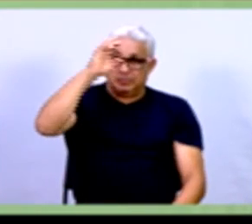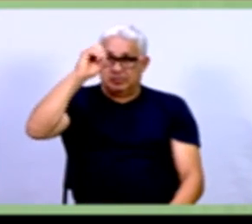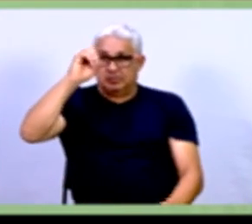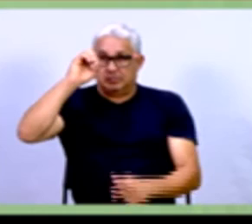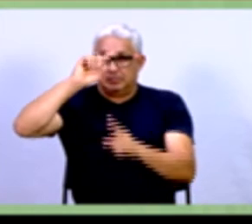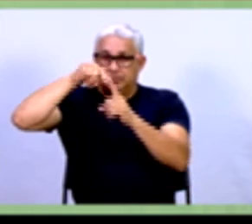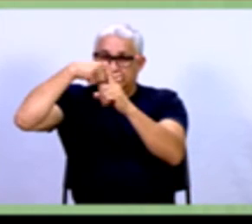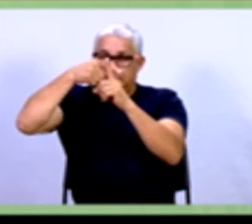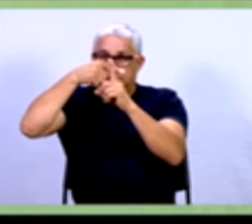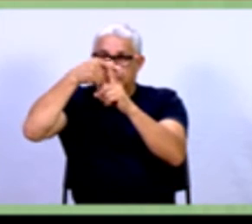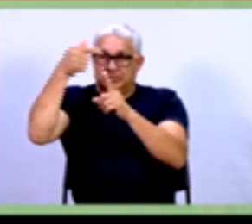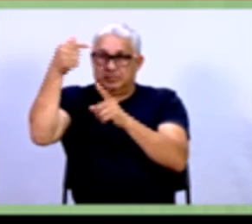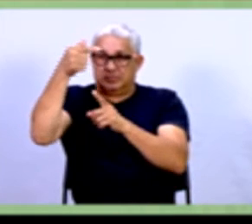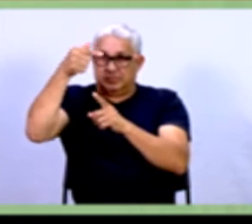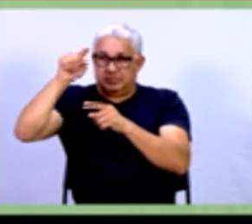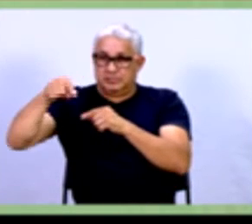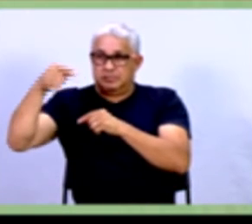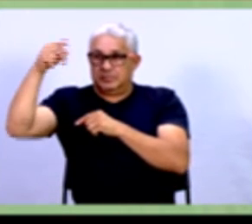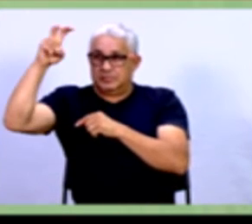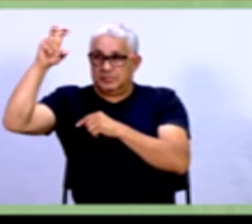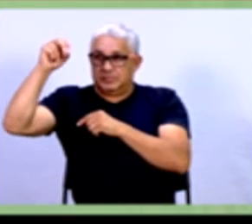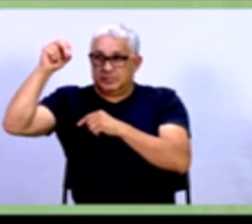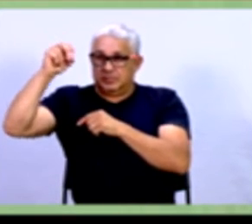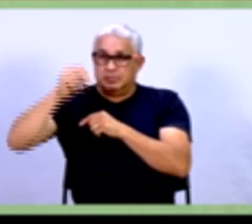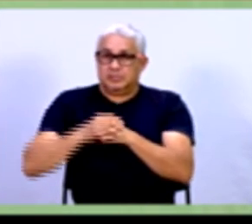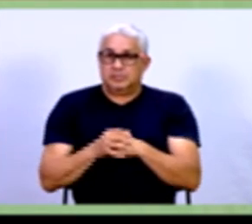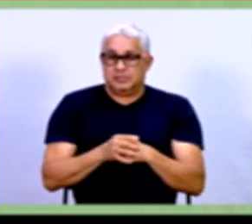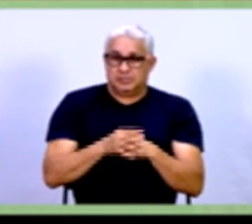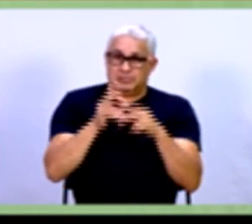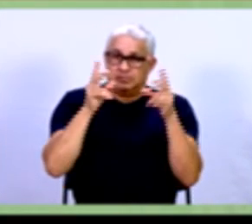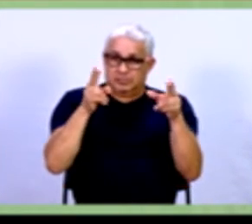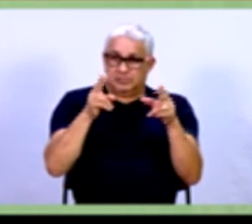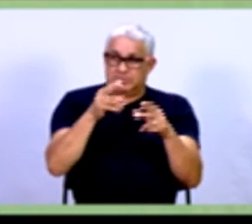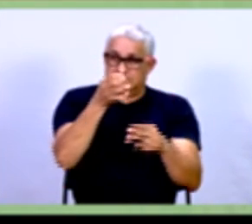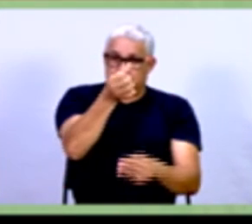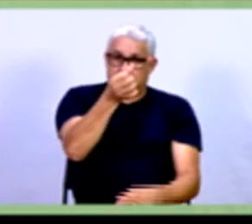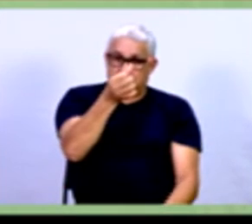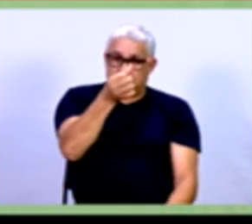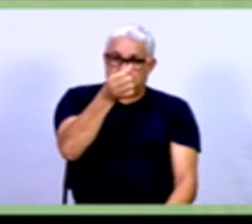mais 77,50. Então, vai ser